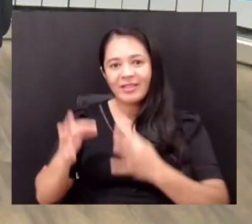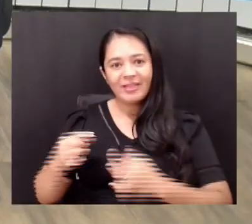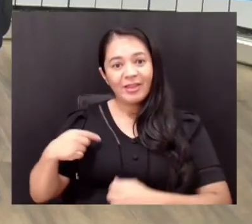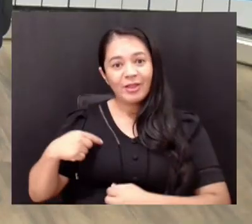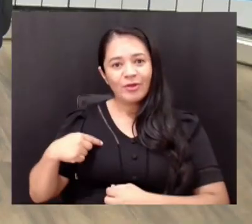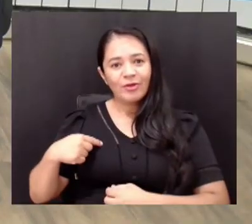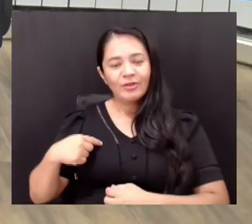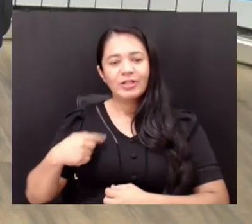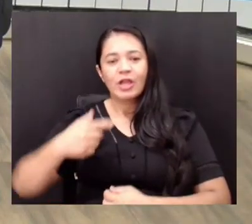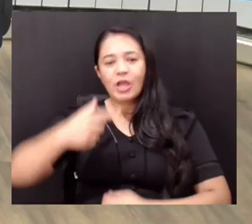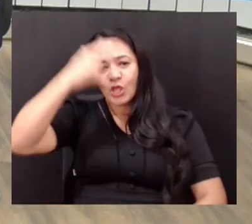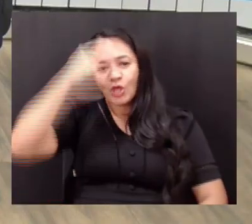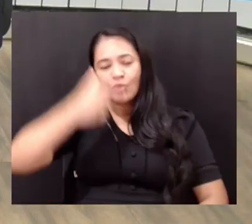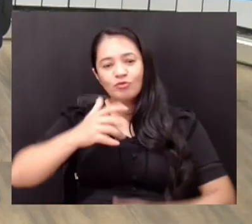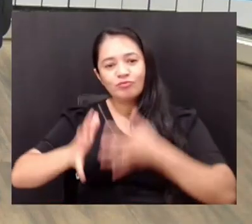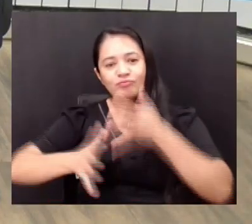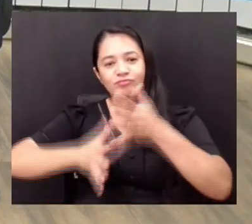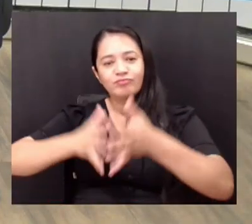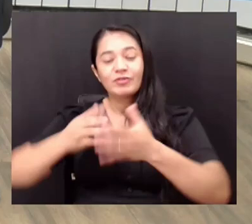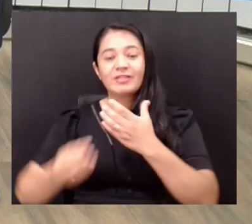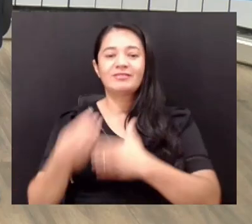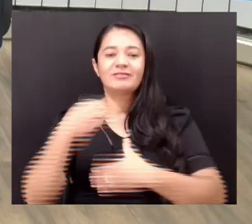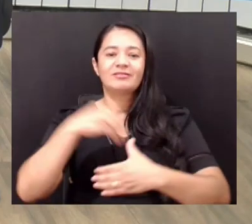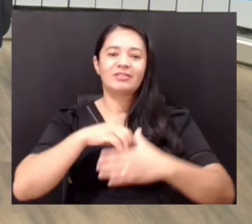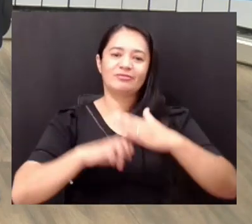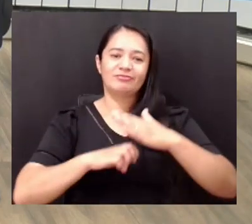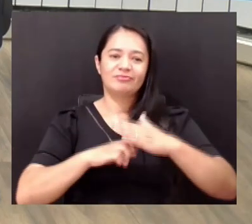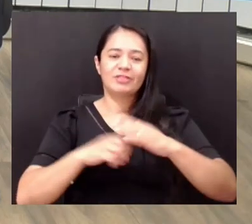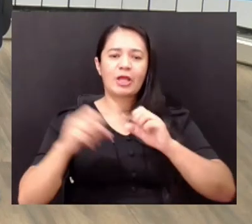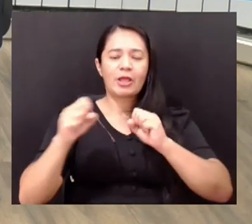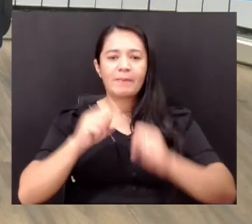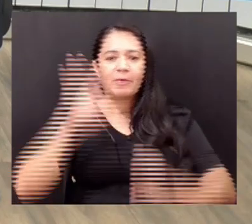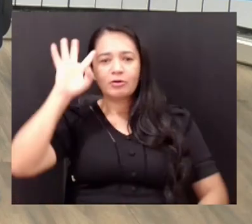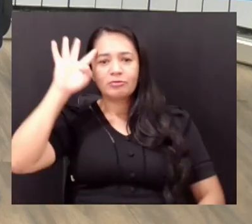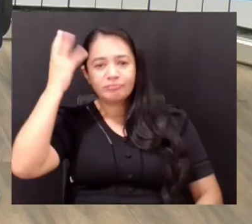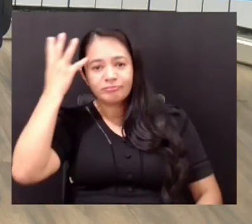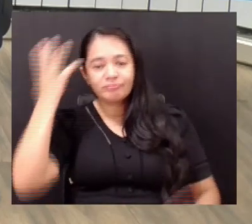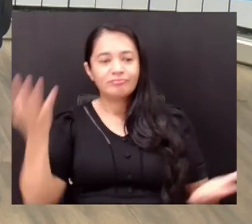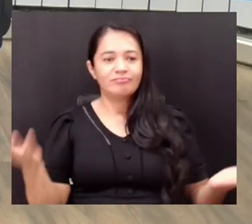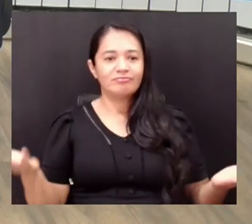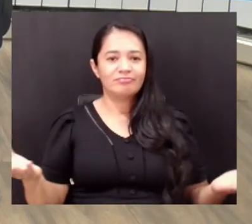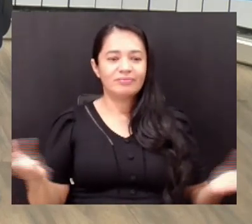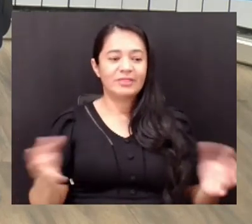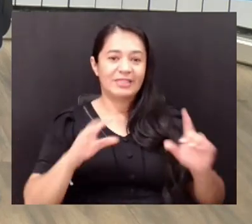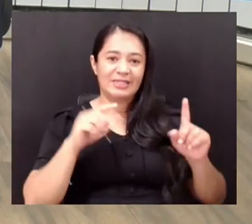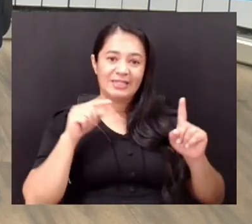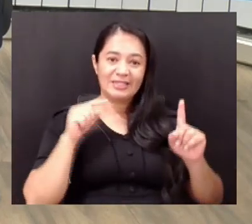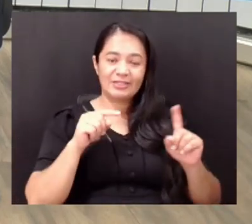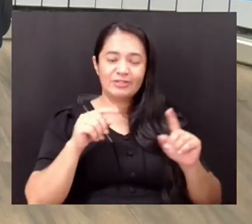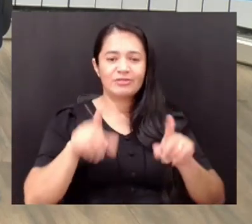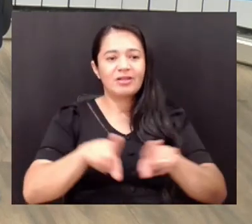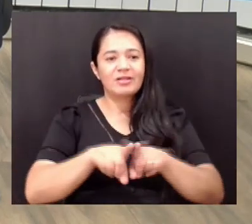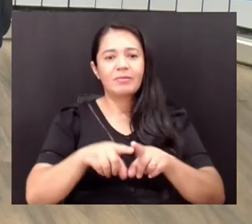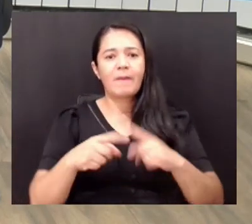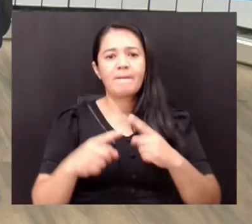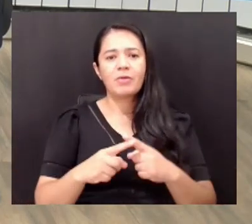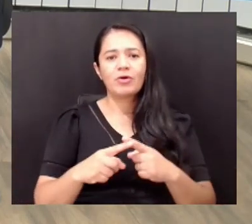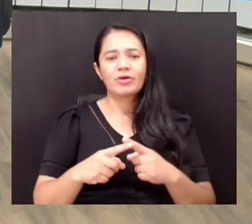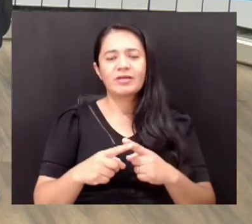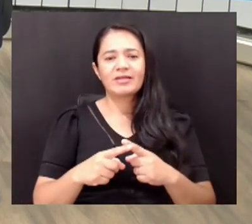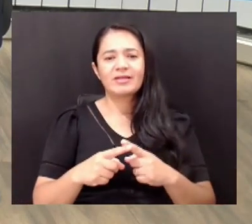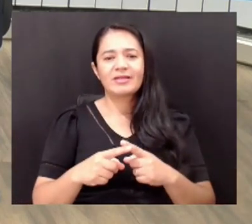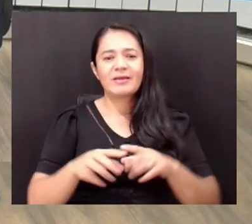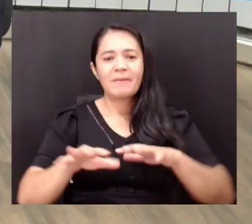da empresa e posso trazer soluções. Acho que isso também envolve, porque mexe com a autoestima da gente, né?